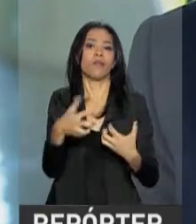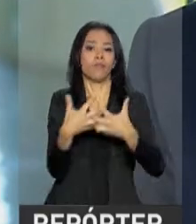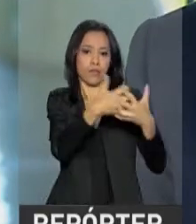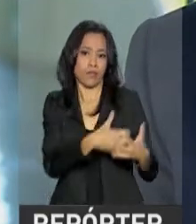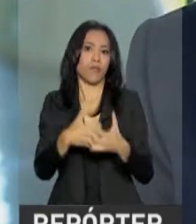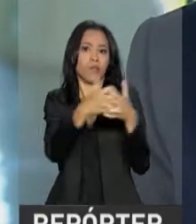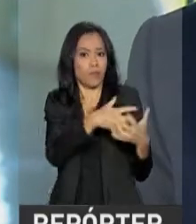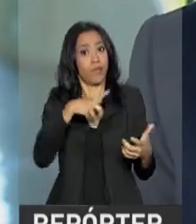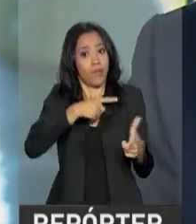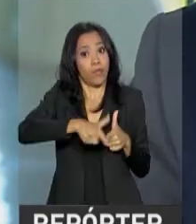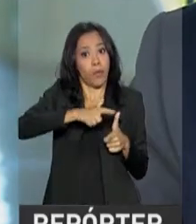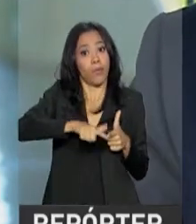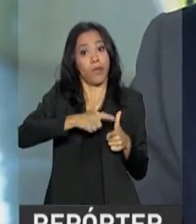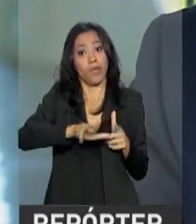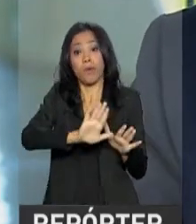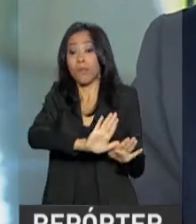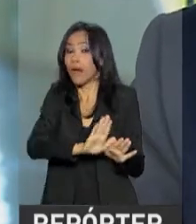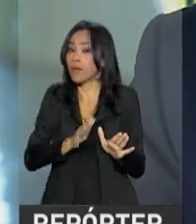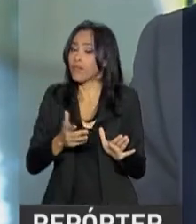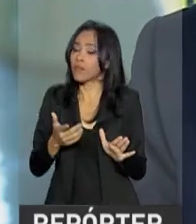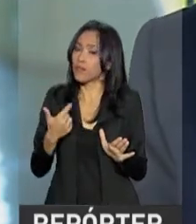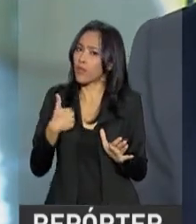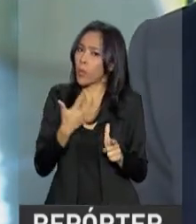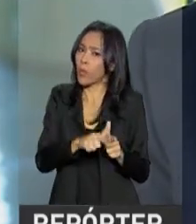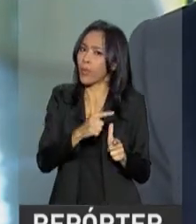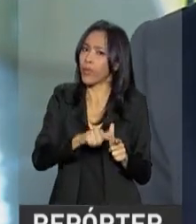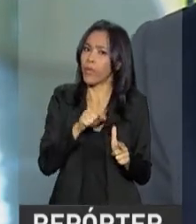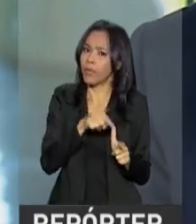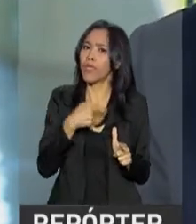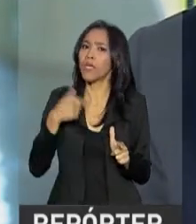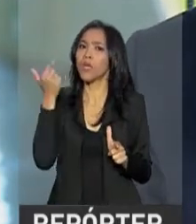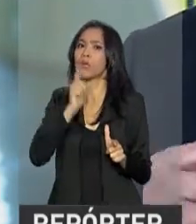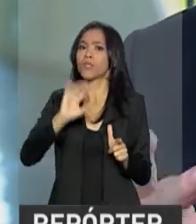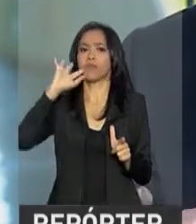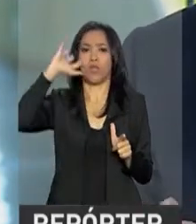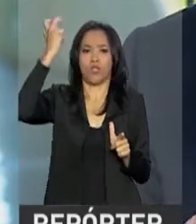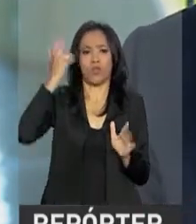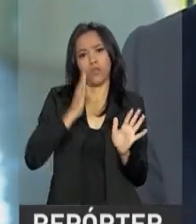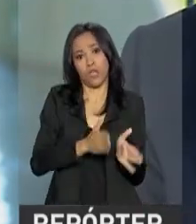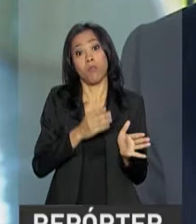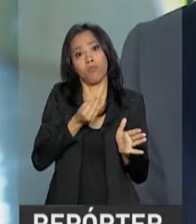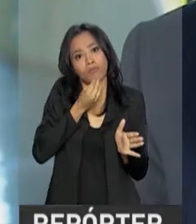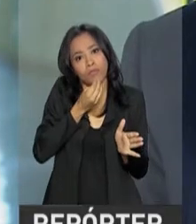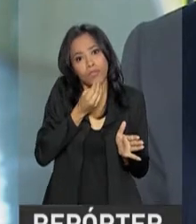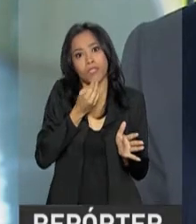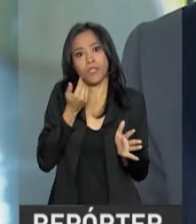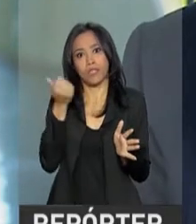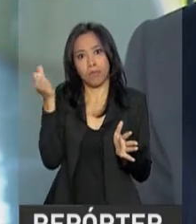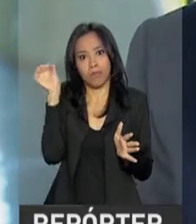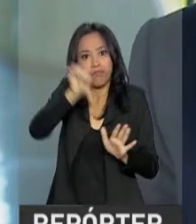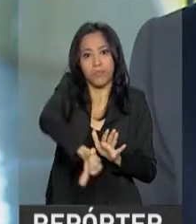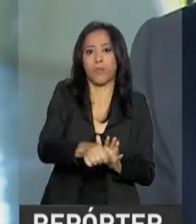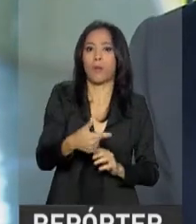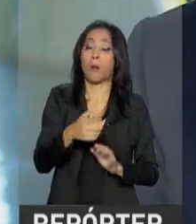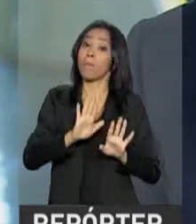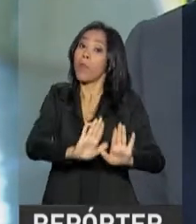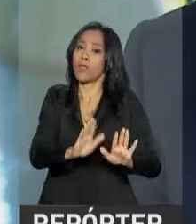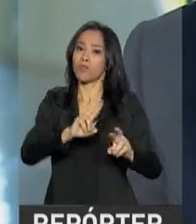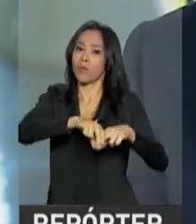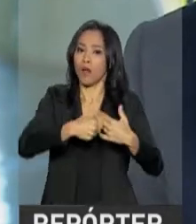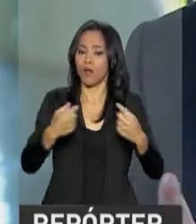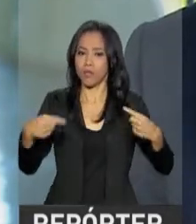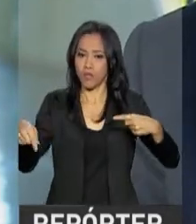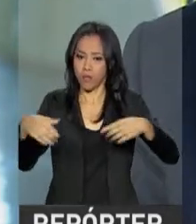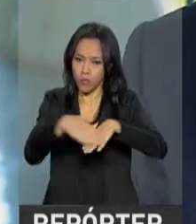este fato mas cria um problema convenhamos superado ele poderia ser muito mais grave mas por força no diálogo por